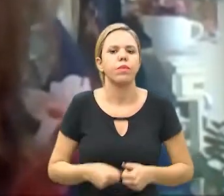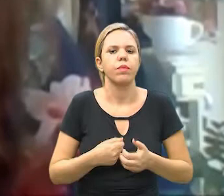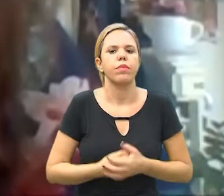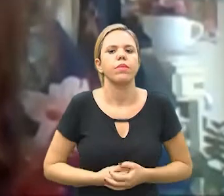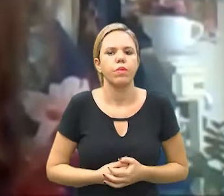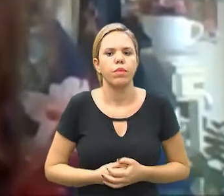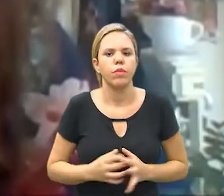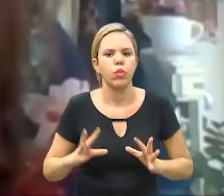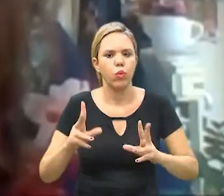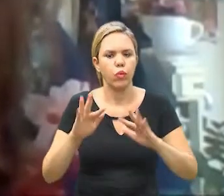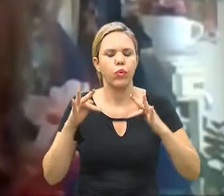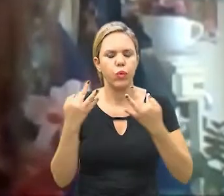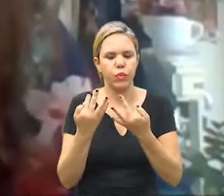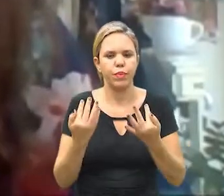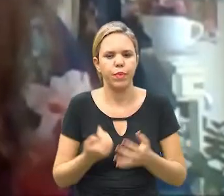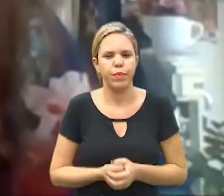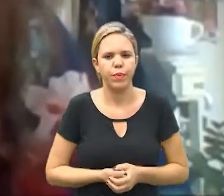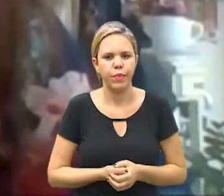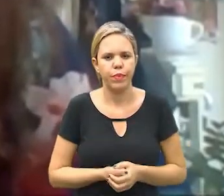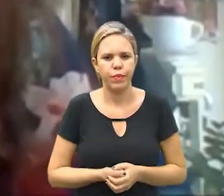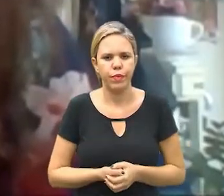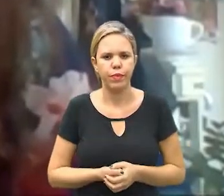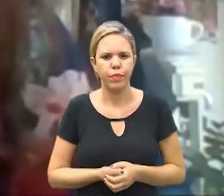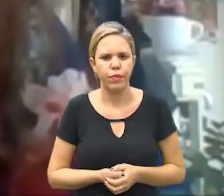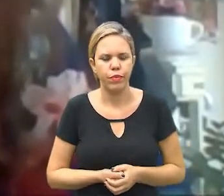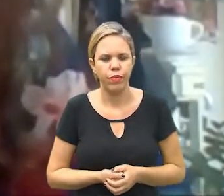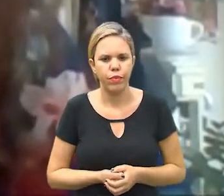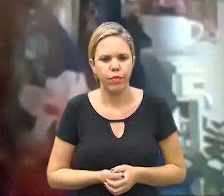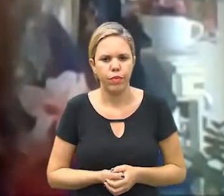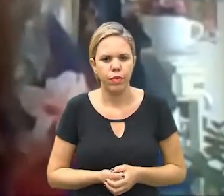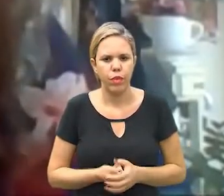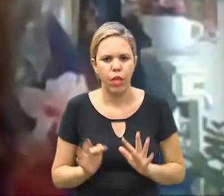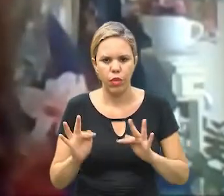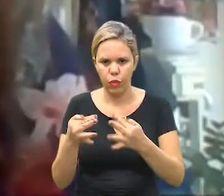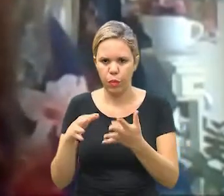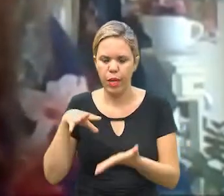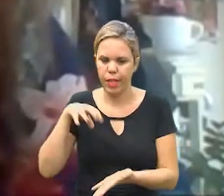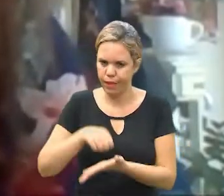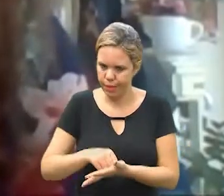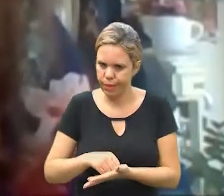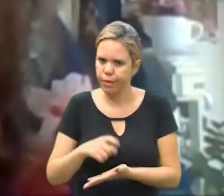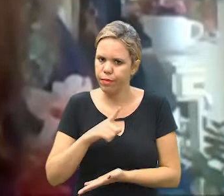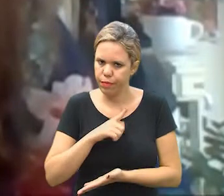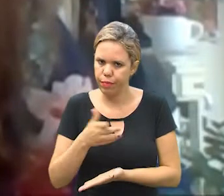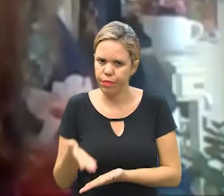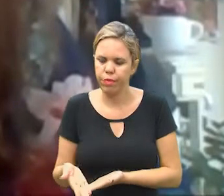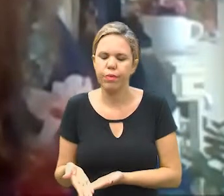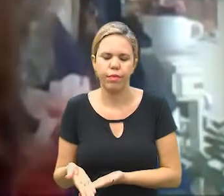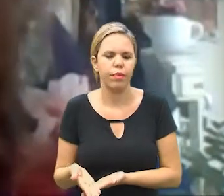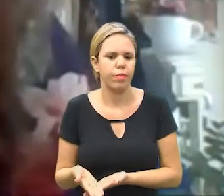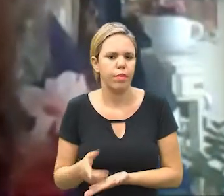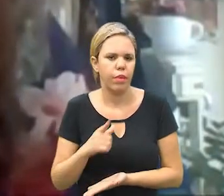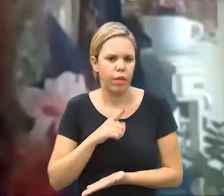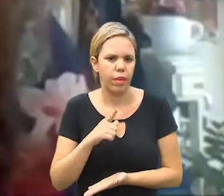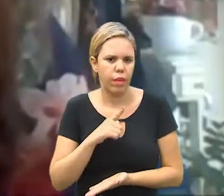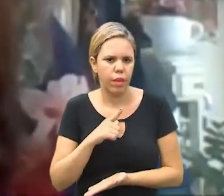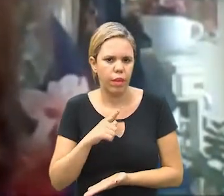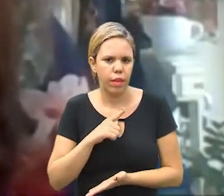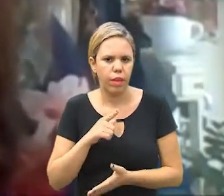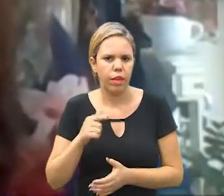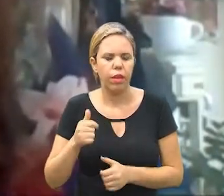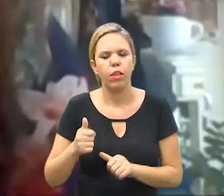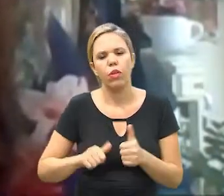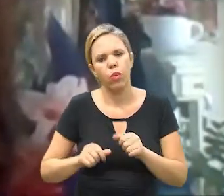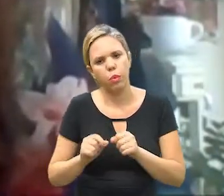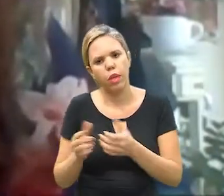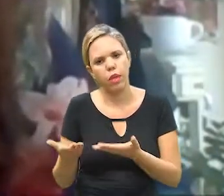limpeza para todas as famílias. Todas elas são cadastradas e elas têm uma